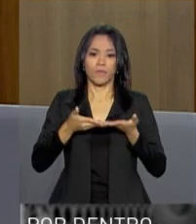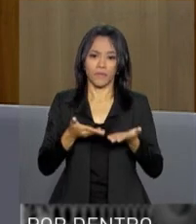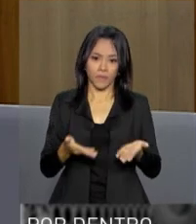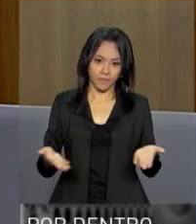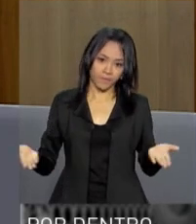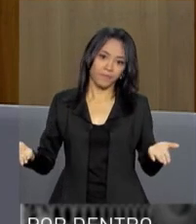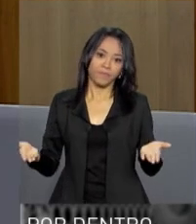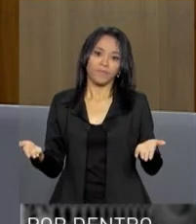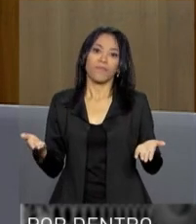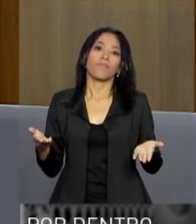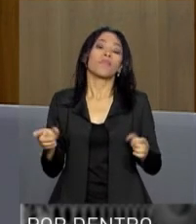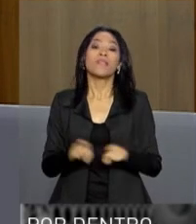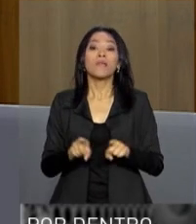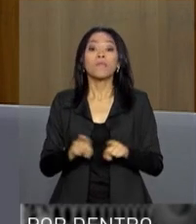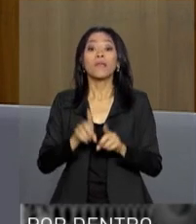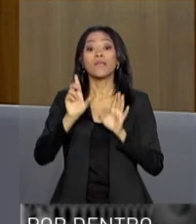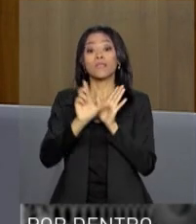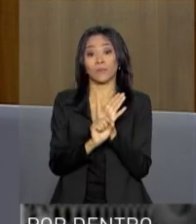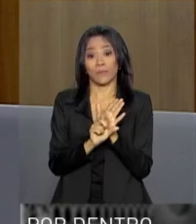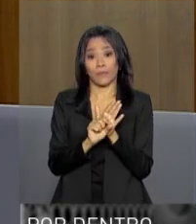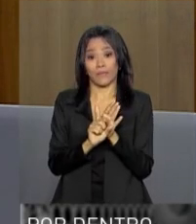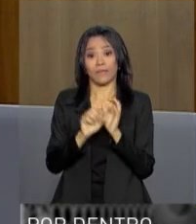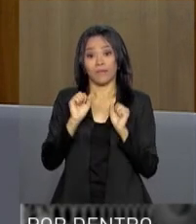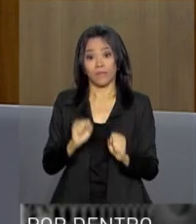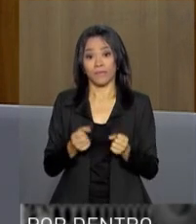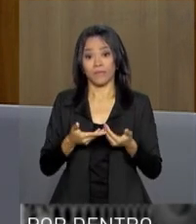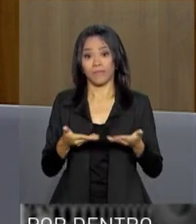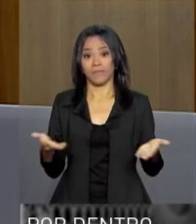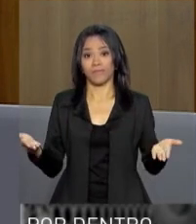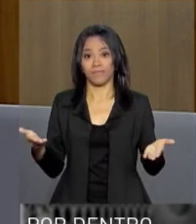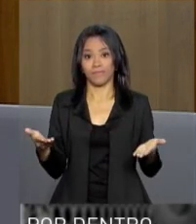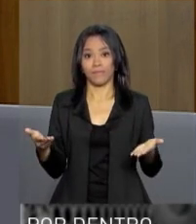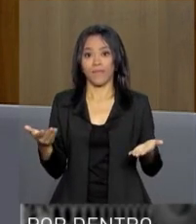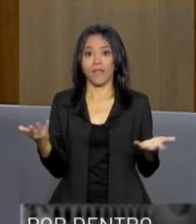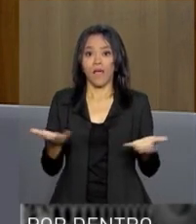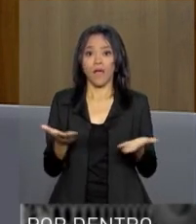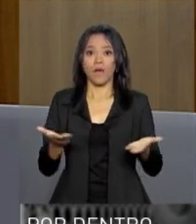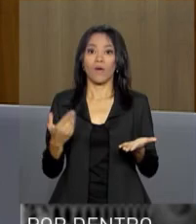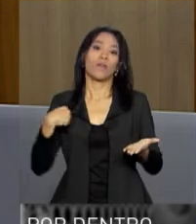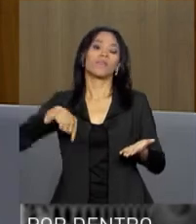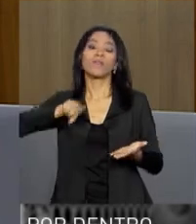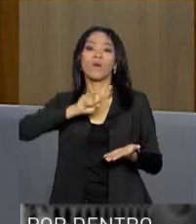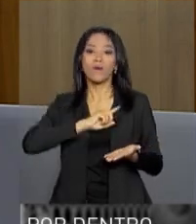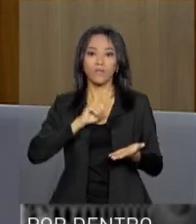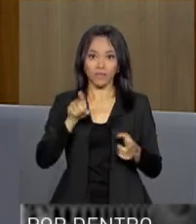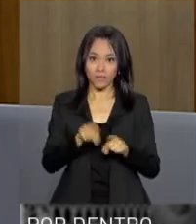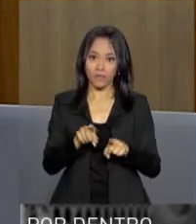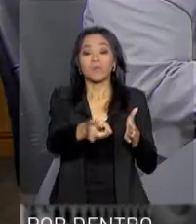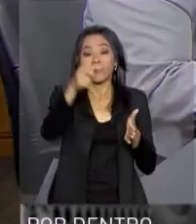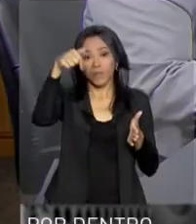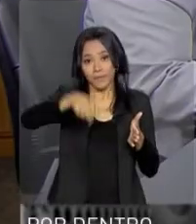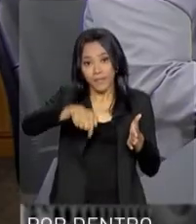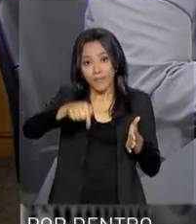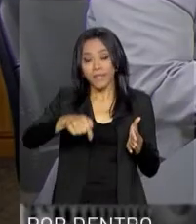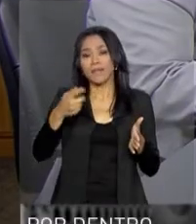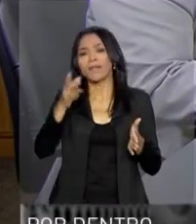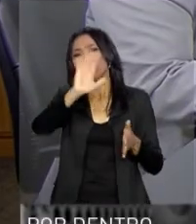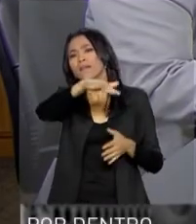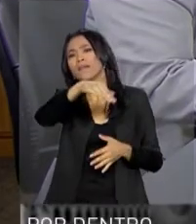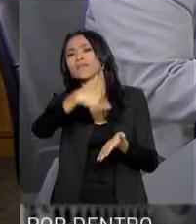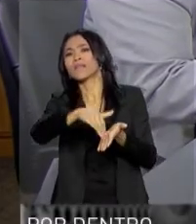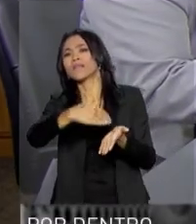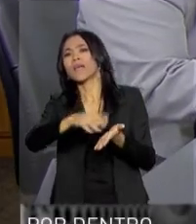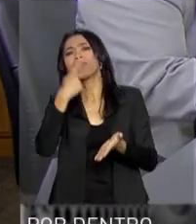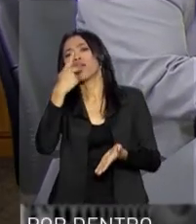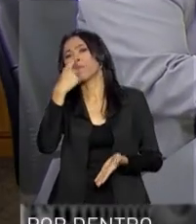planalto ou ainda pelo twitter no arroba planalto a gente também está ao vivo pela página da seppir no facebook é secretário fala um pouquinho